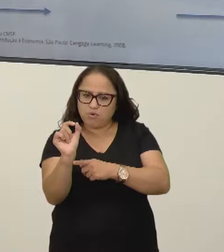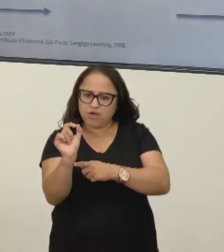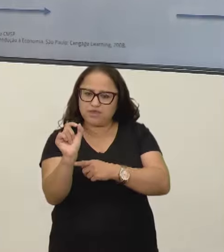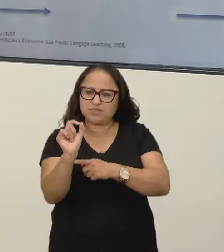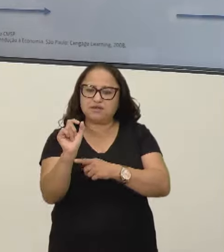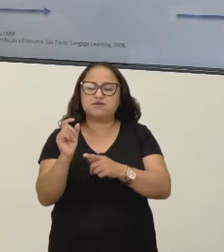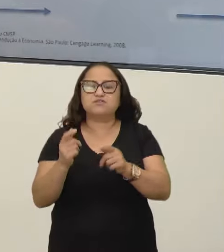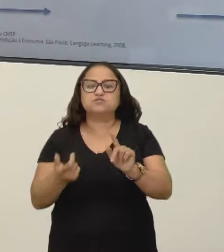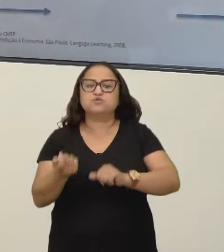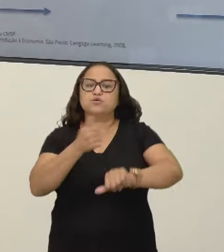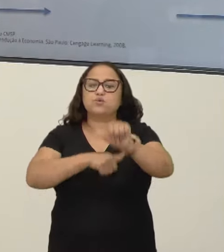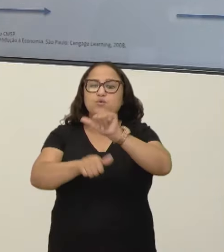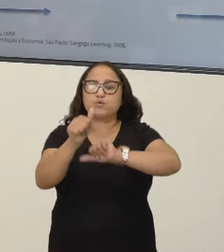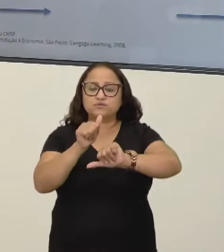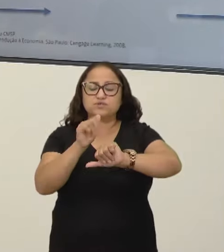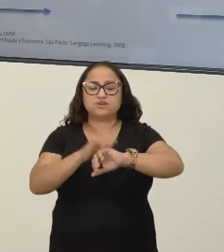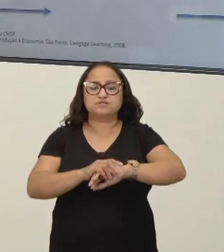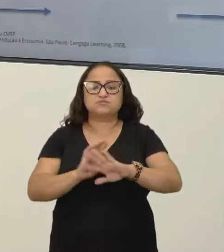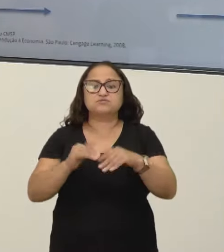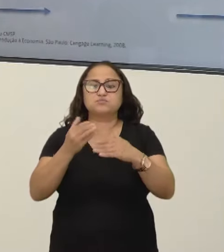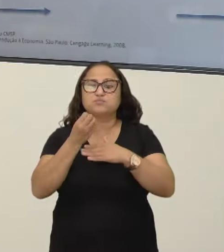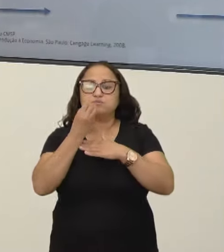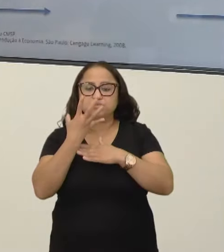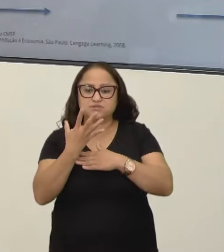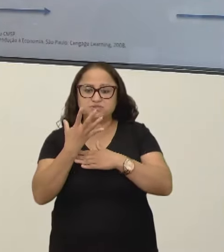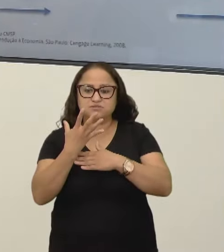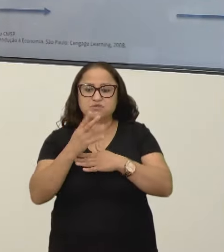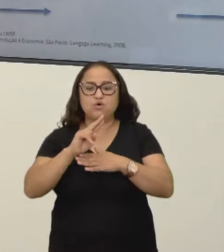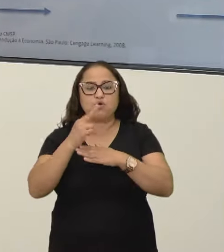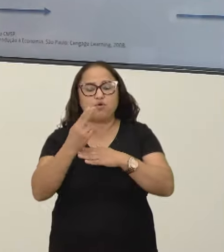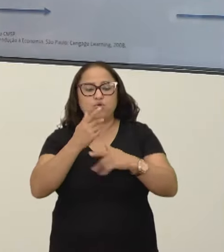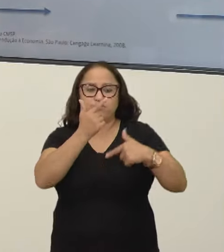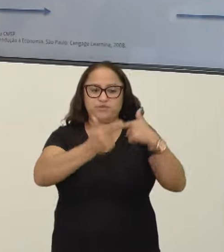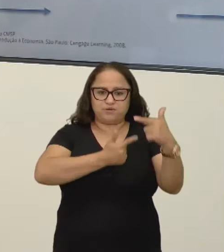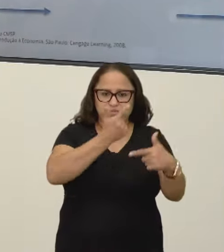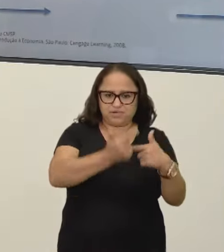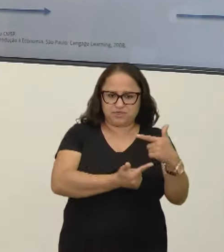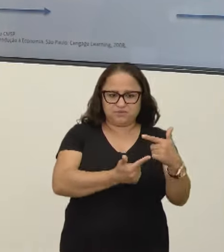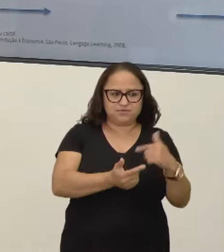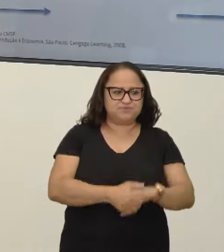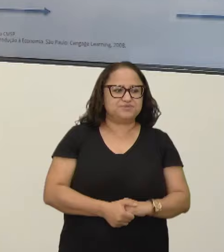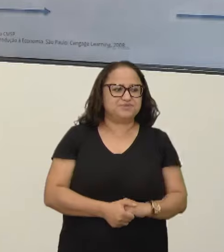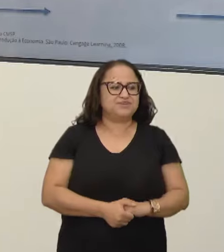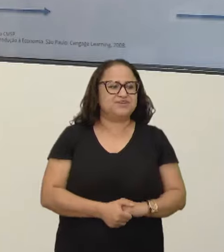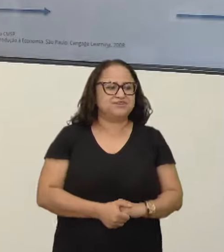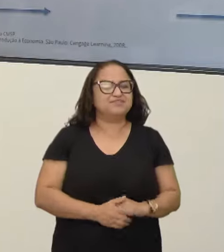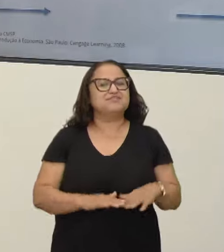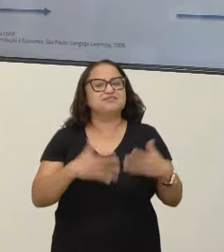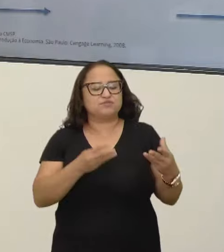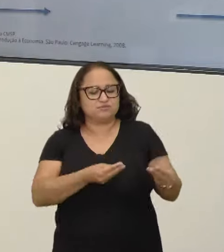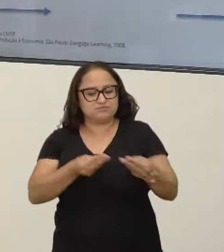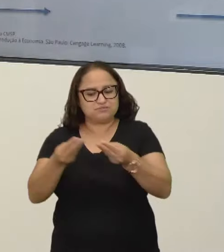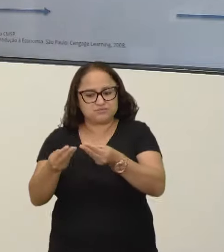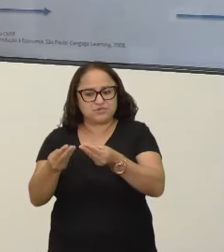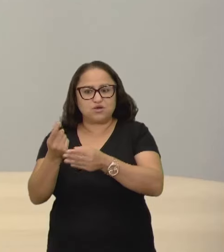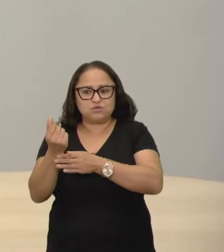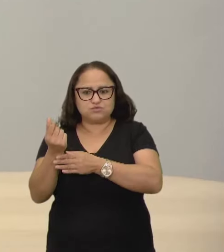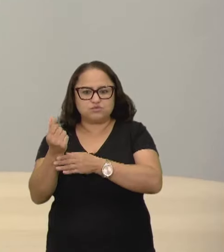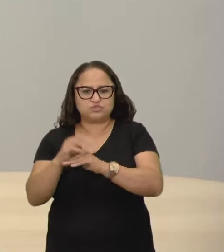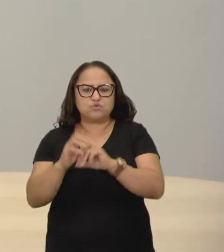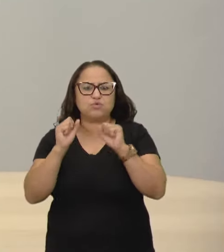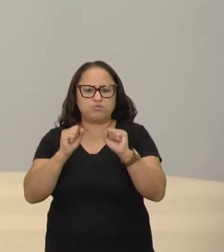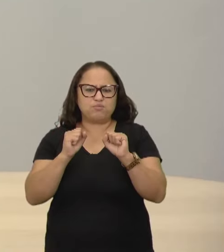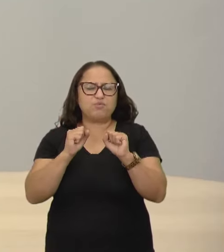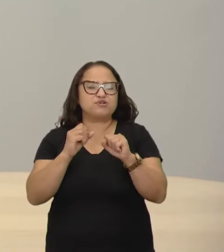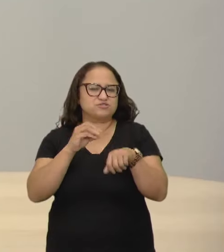vai me passar o bem ou o serviço e eu vou passar a moeda para ele. Posso só fazer um